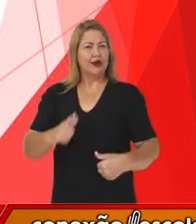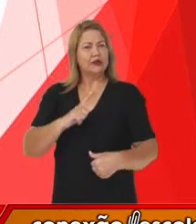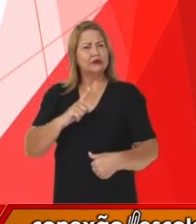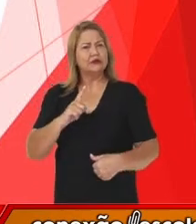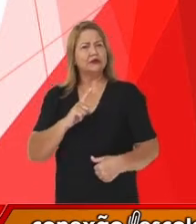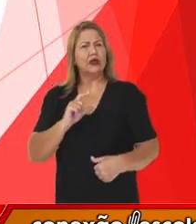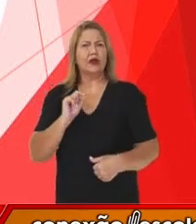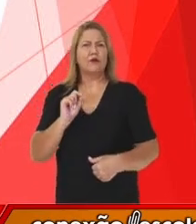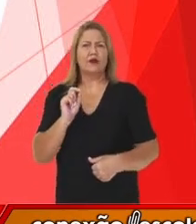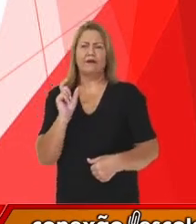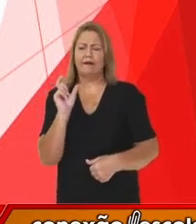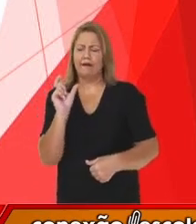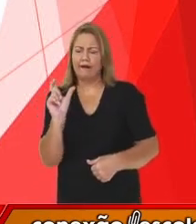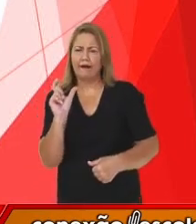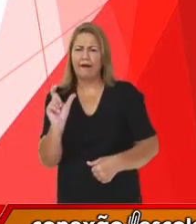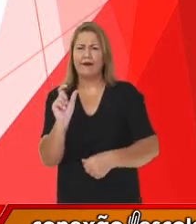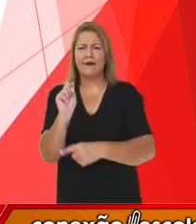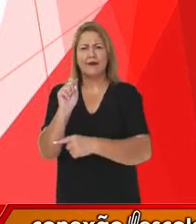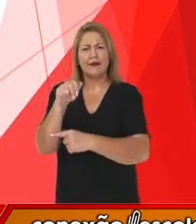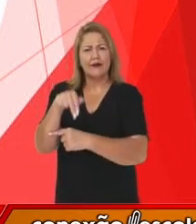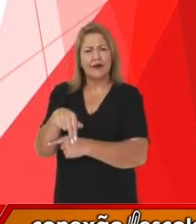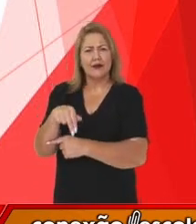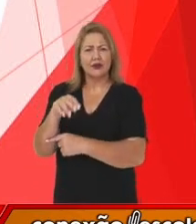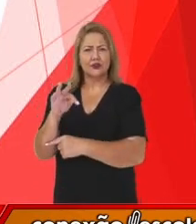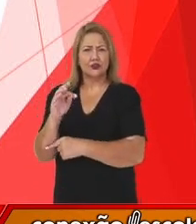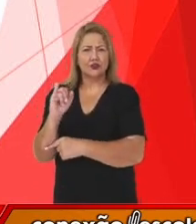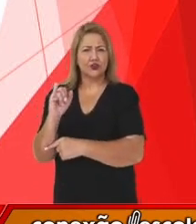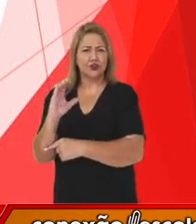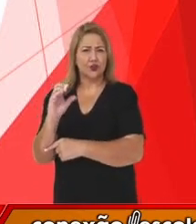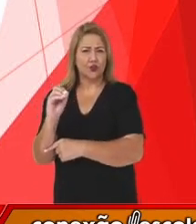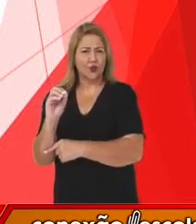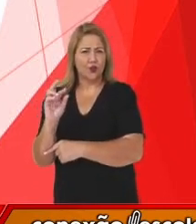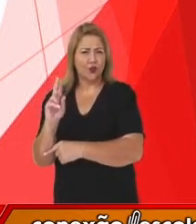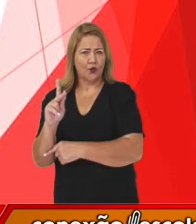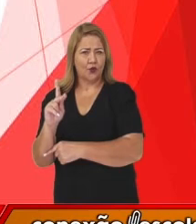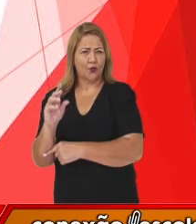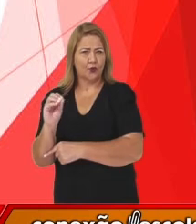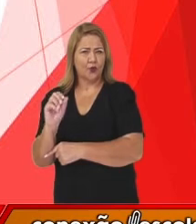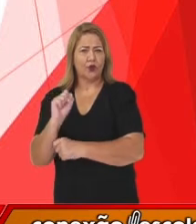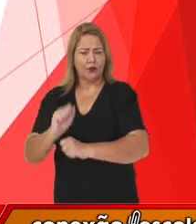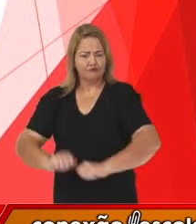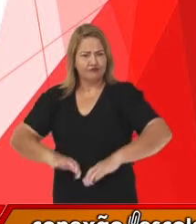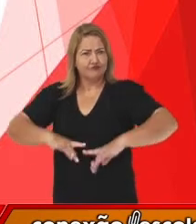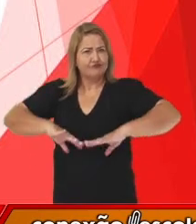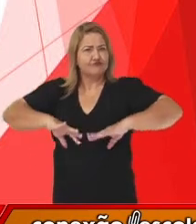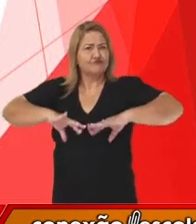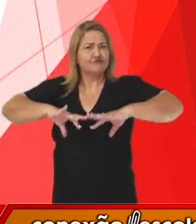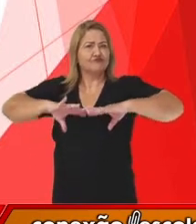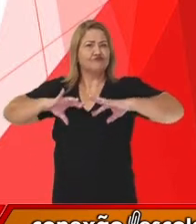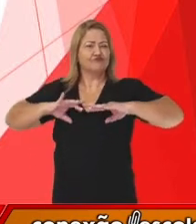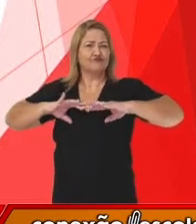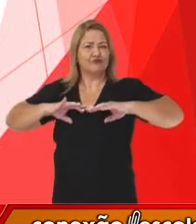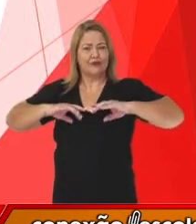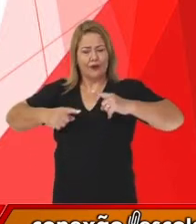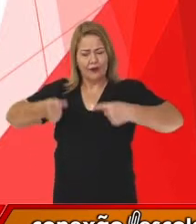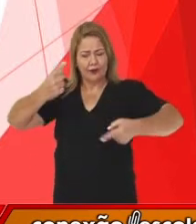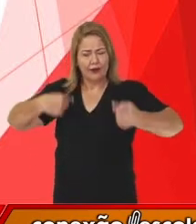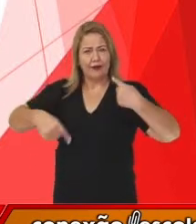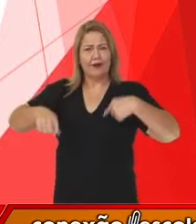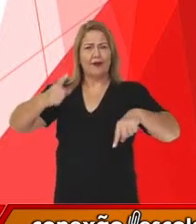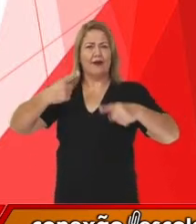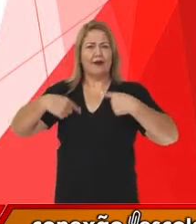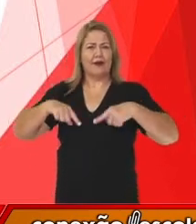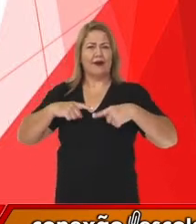Existe uma substância chamada anticorpo que é fabricada a partir desse agente causador de doenças. Então,